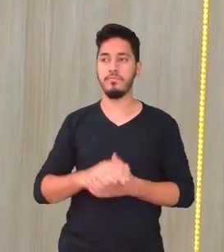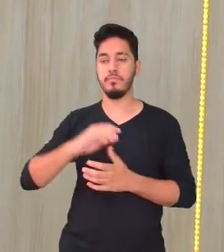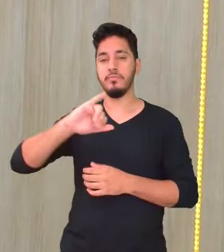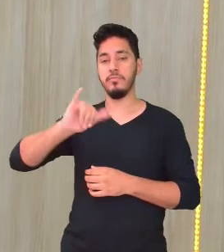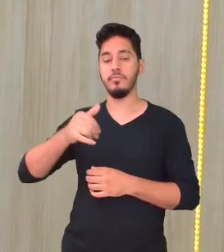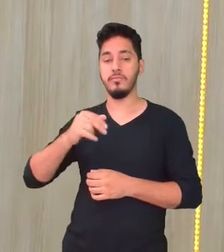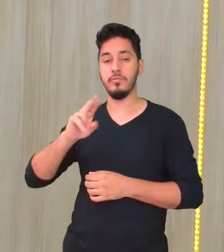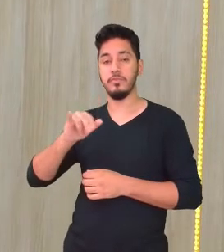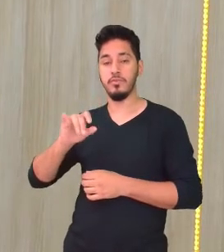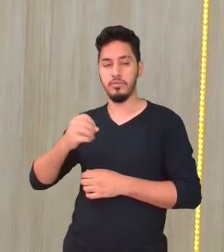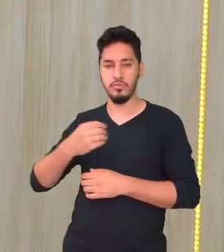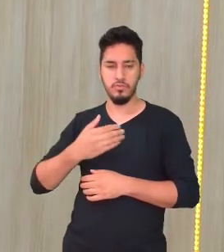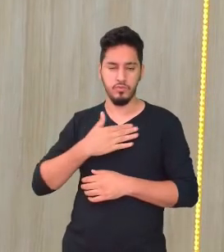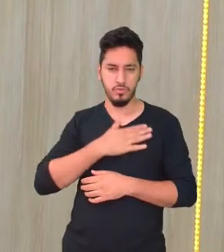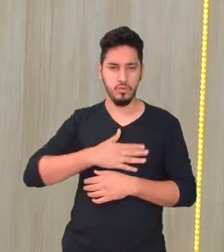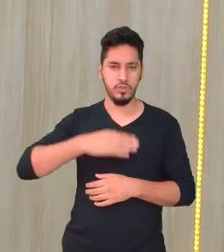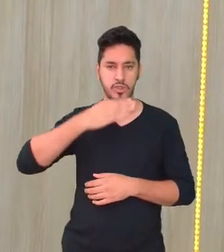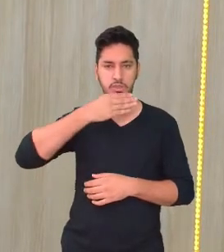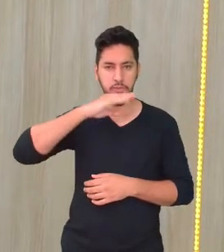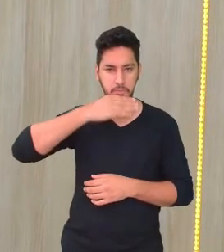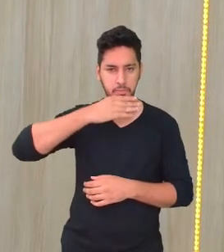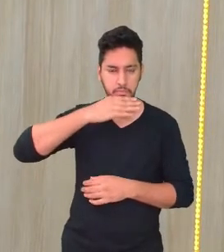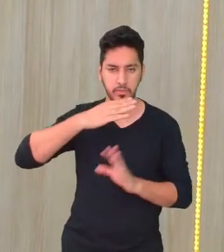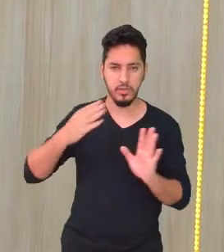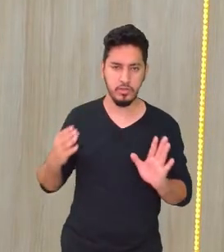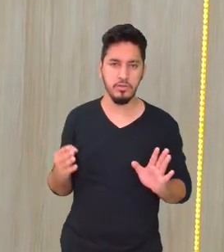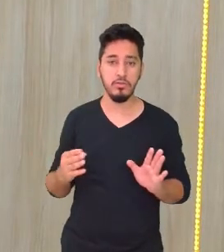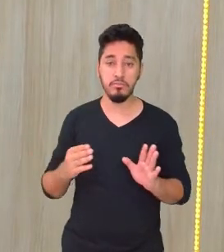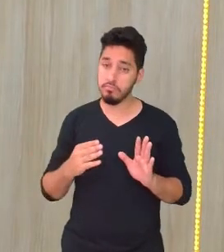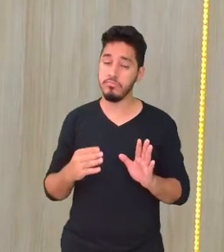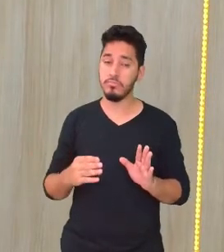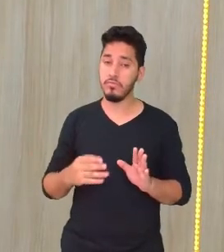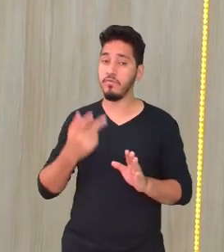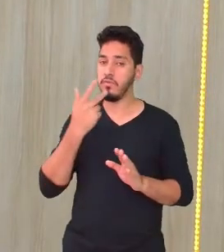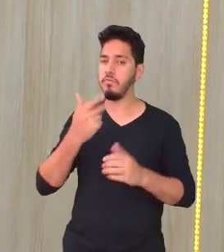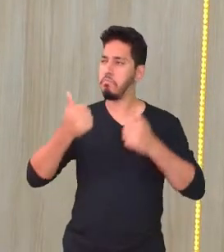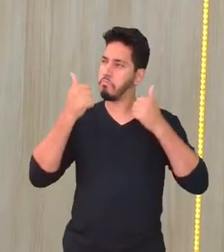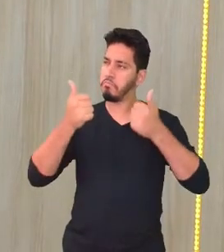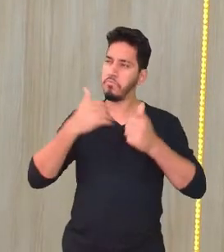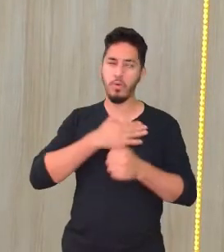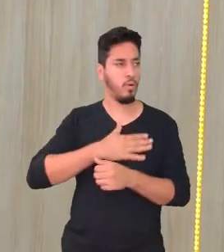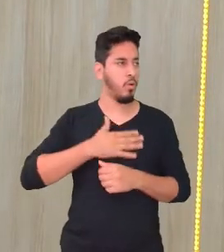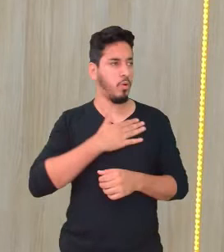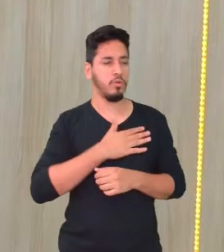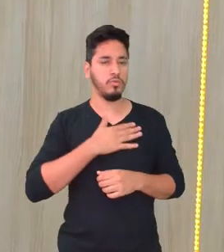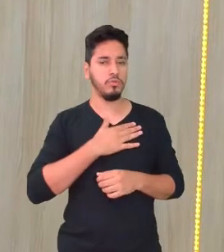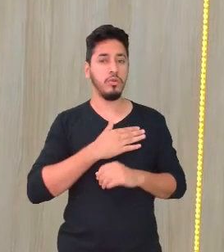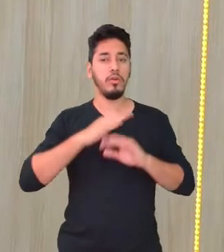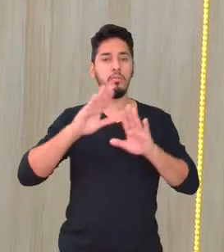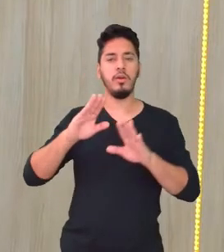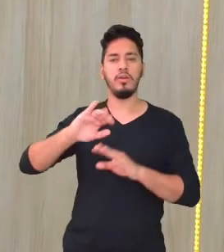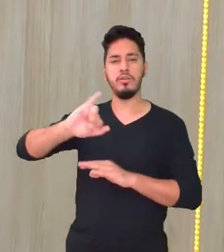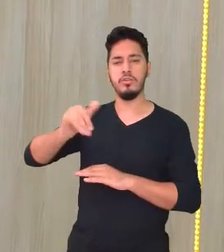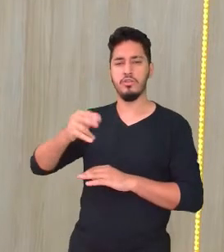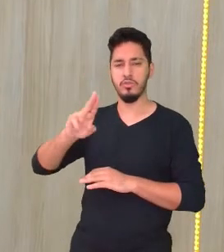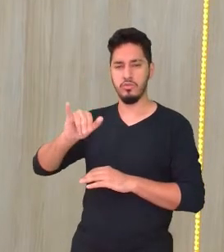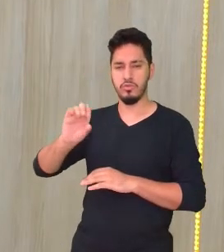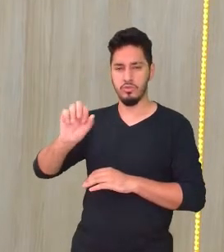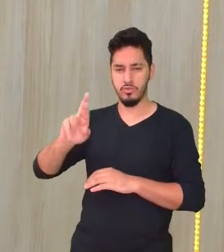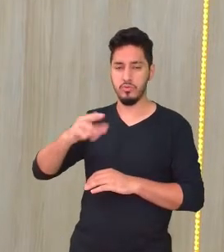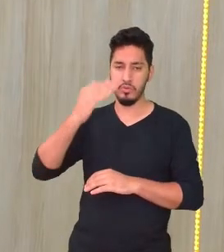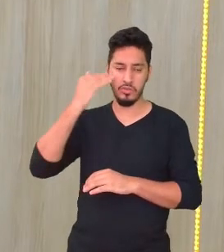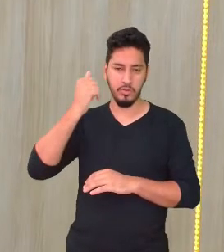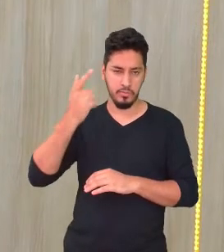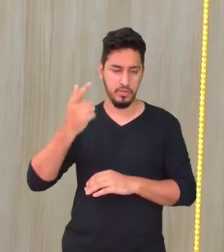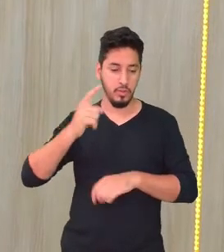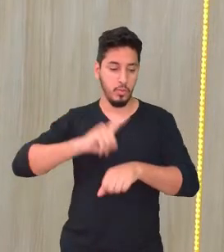fera, tu gosta de manga, certo? Aí, ó, Juninho tá dizendo que gosta de manga. Mas Juninho, tu sabia, né, que